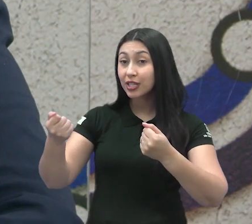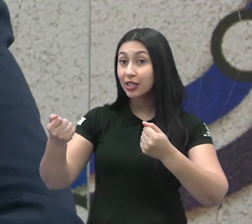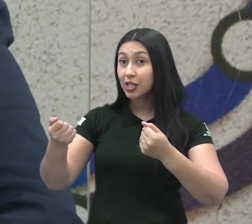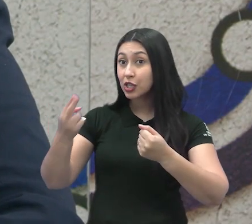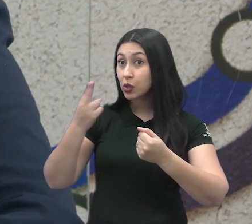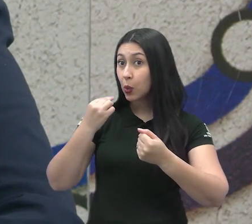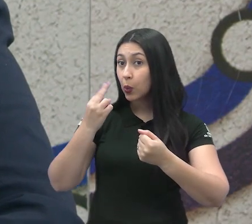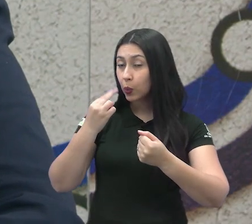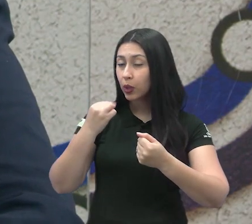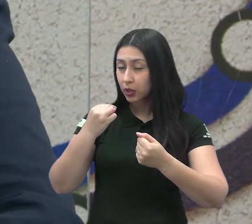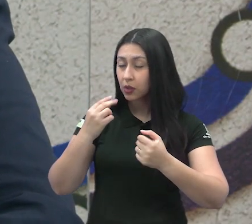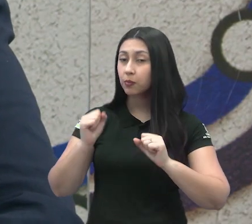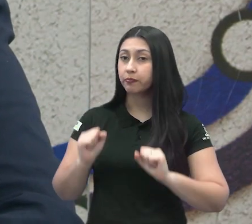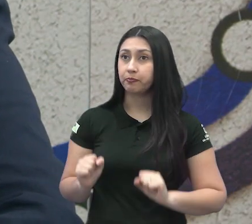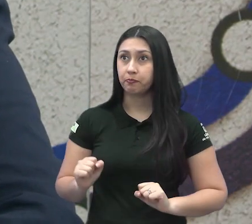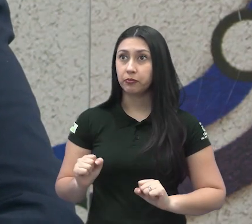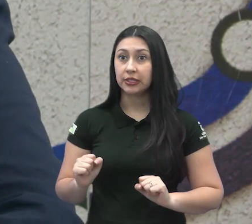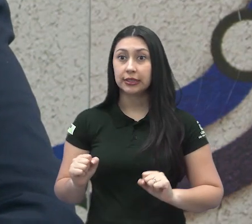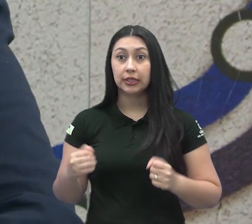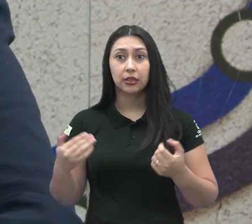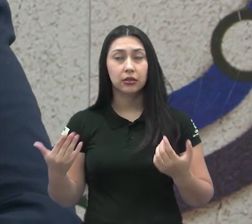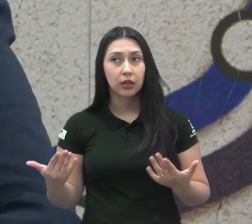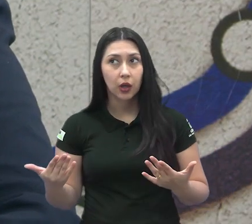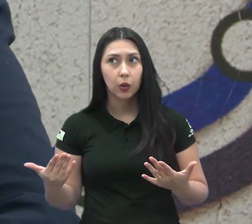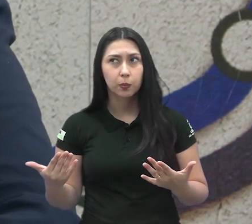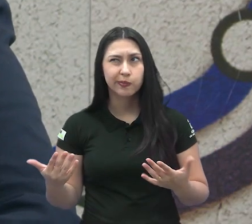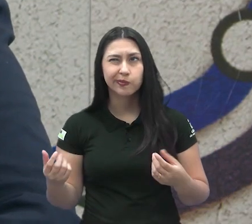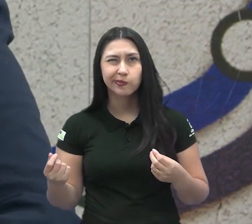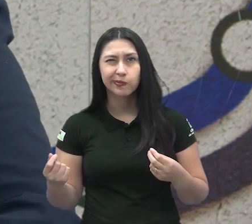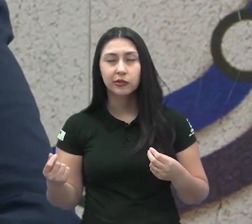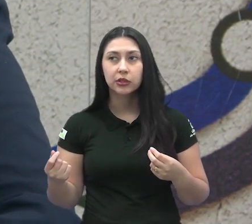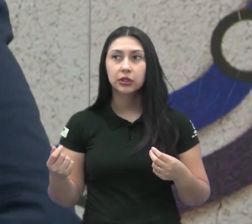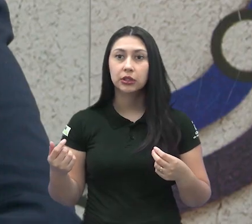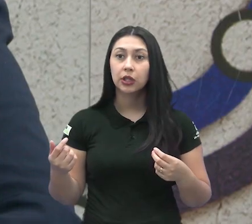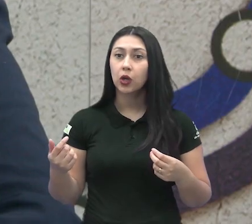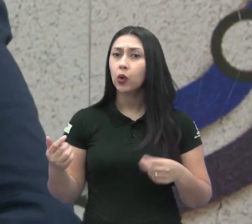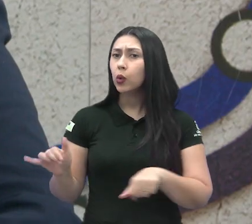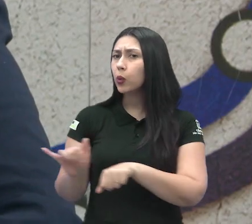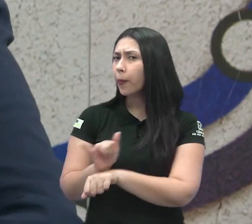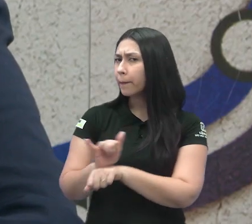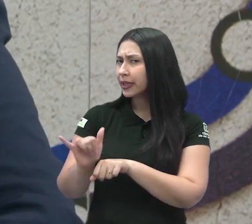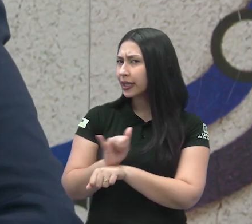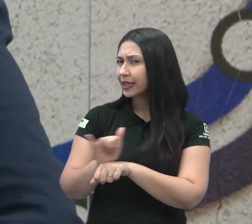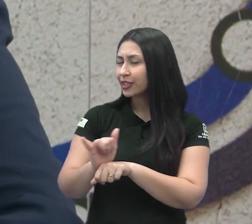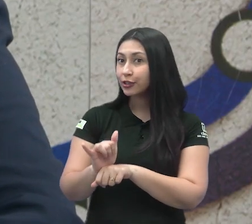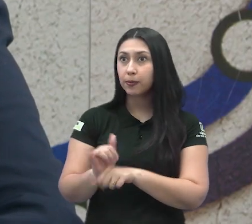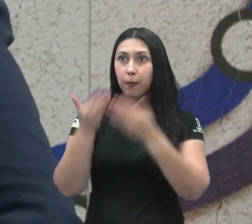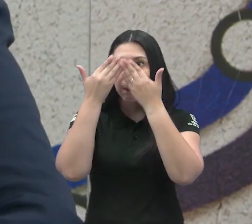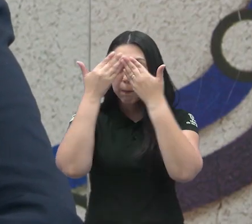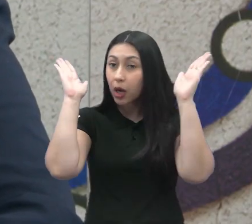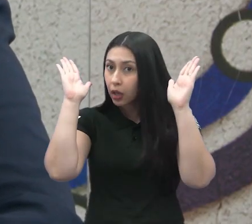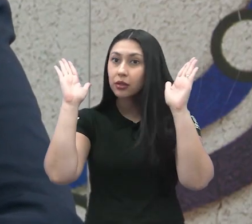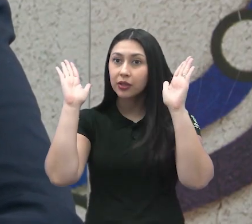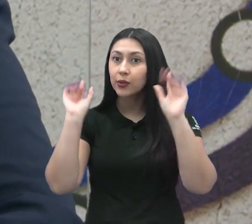animais de produção. E até uma maneira de quebrar um mito que existe,